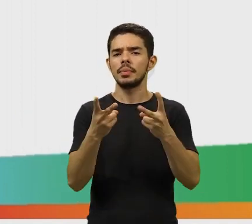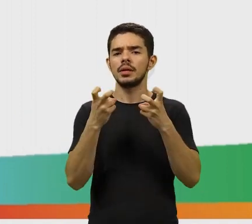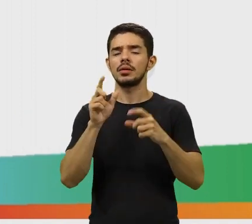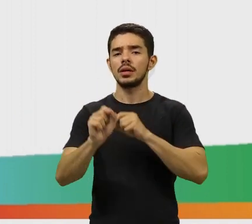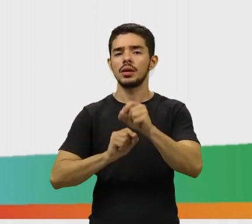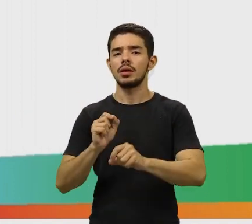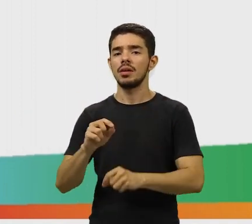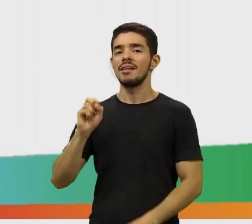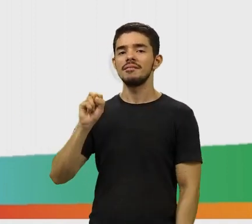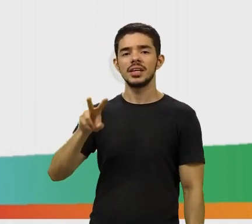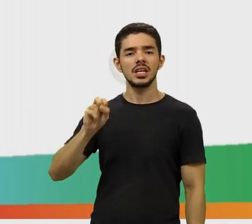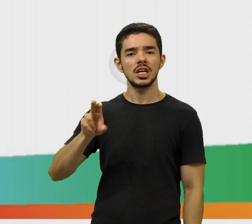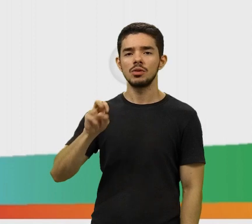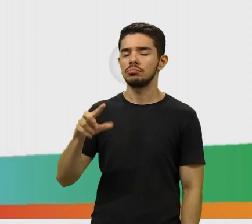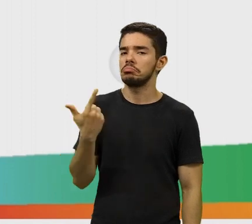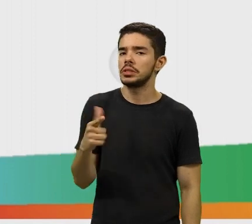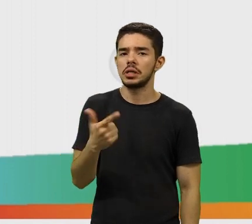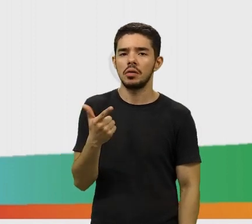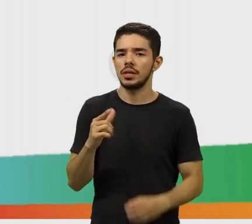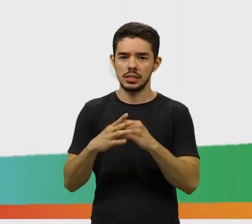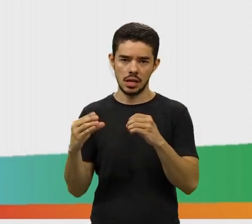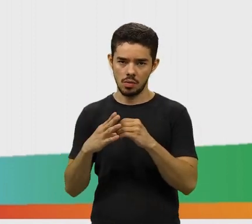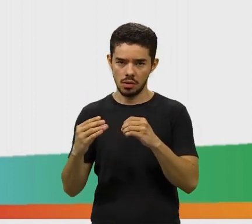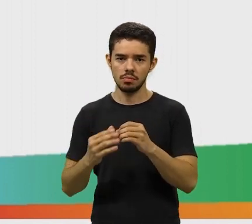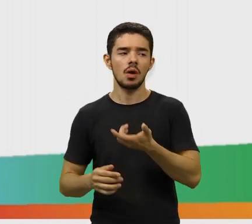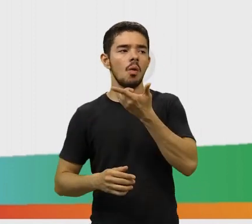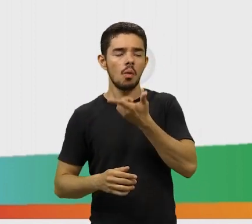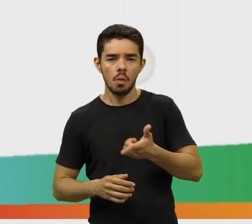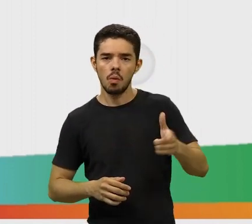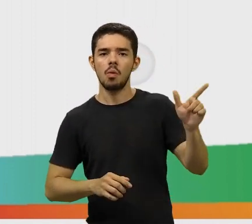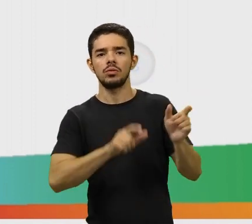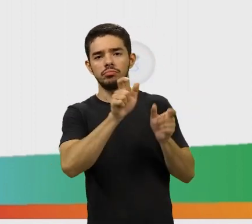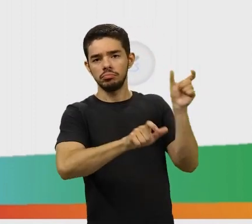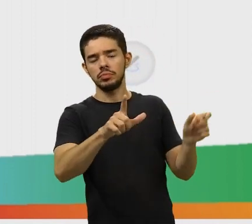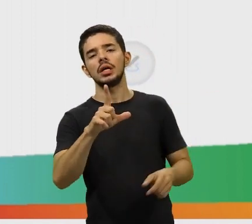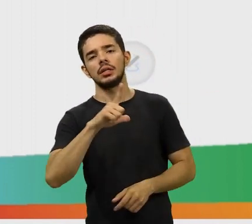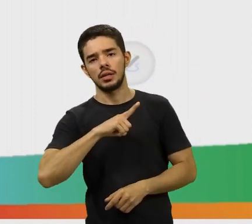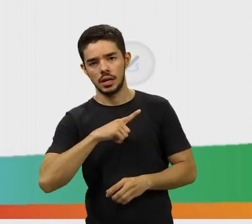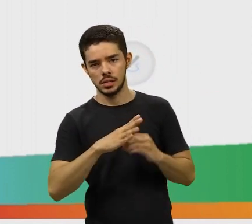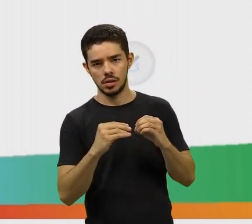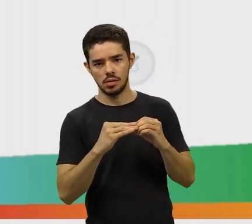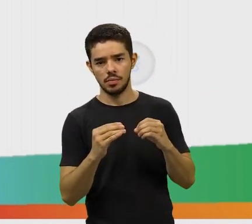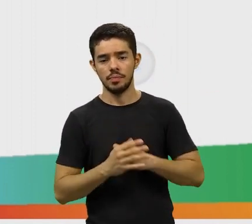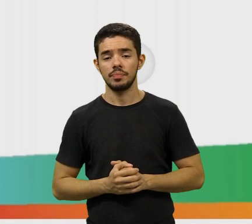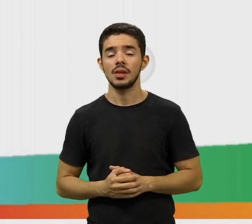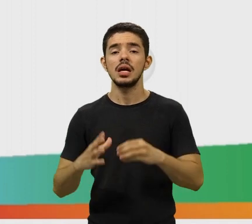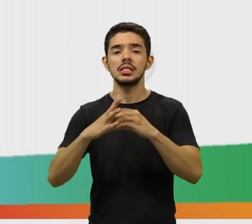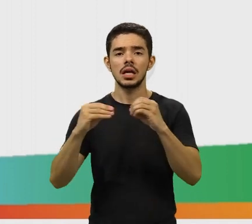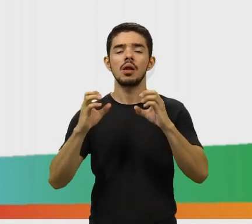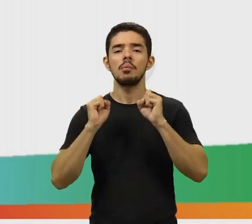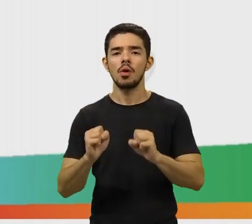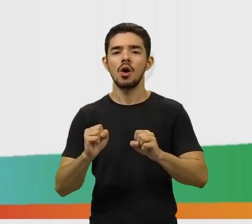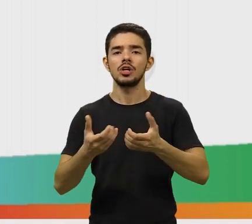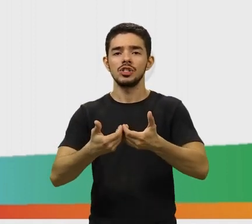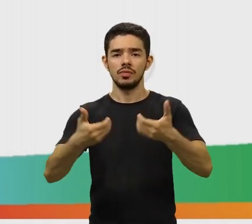percebemos que o vírus, ele não possui célula, os demais indivíduos possuem. Elas podem ser divididas